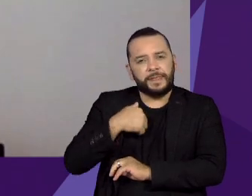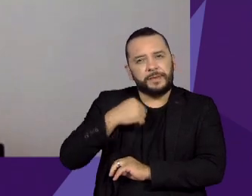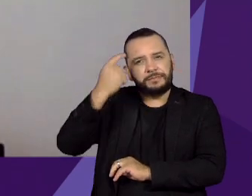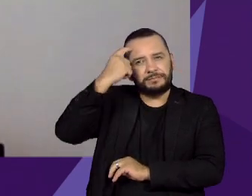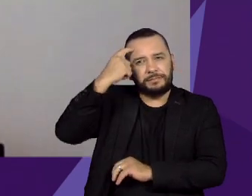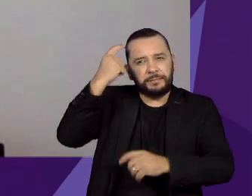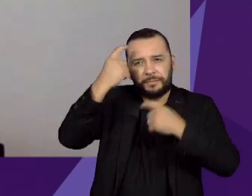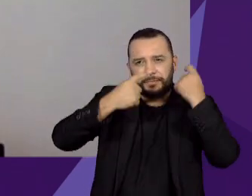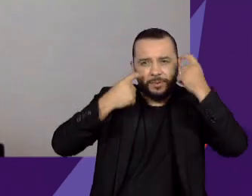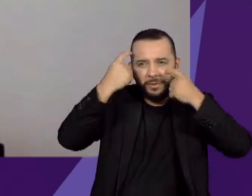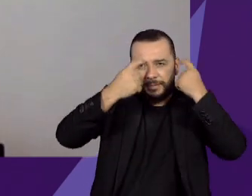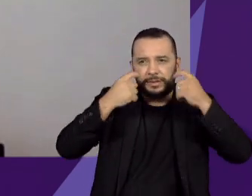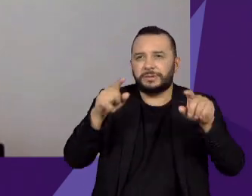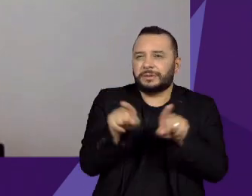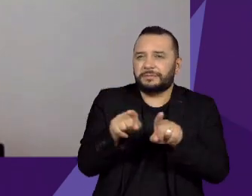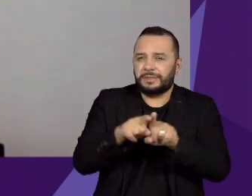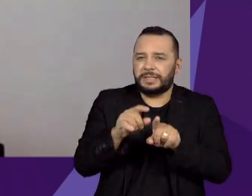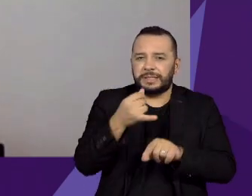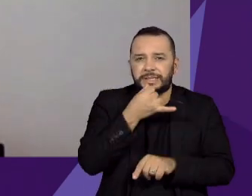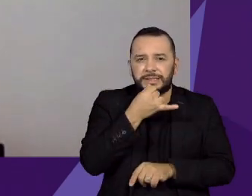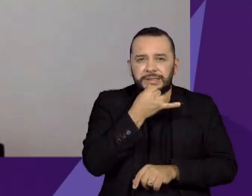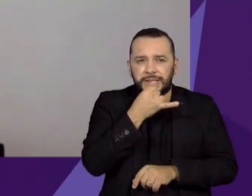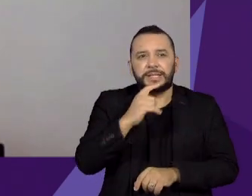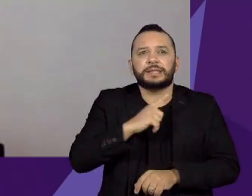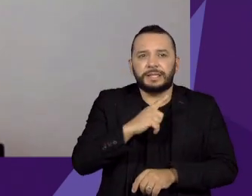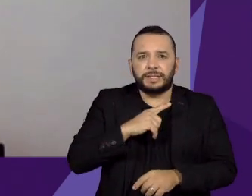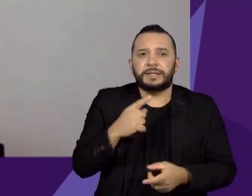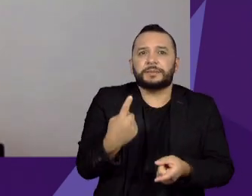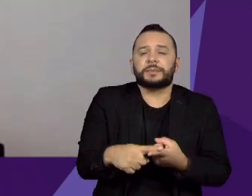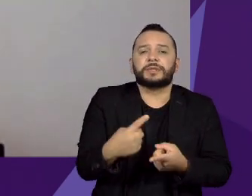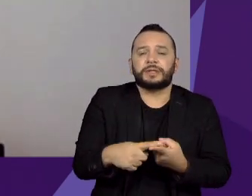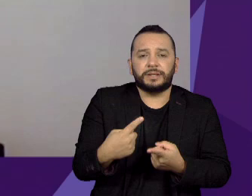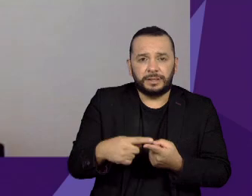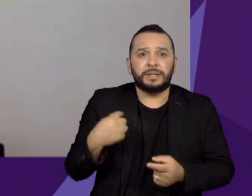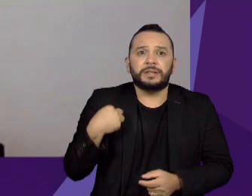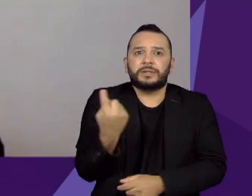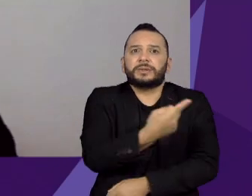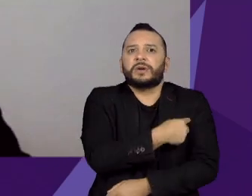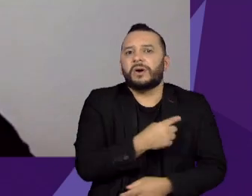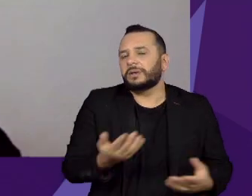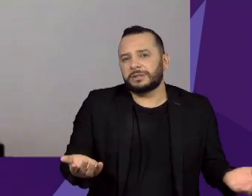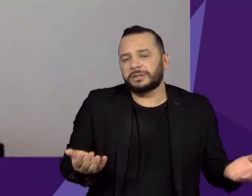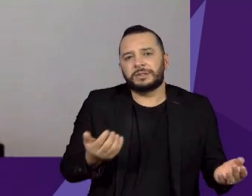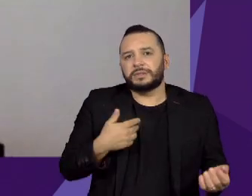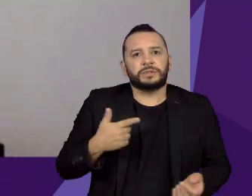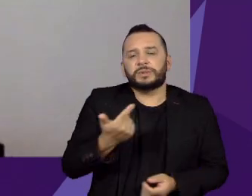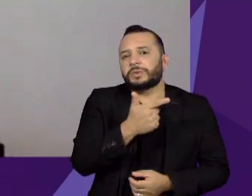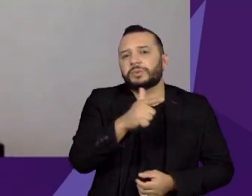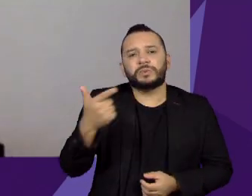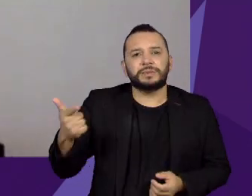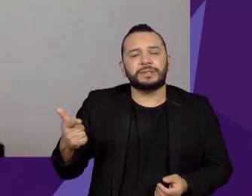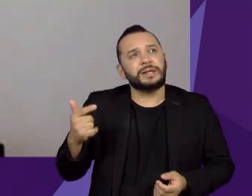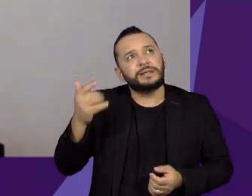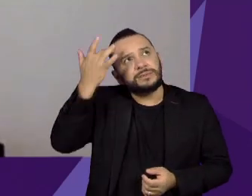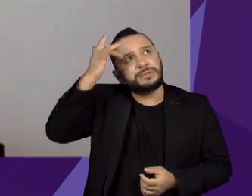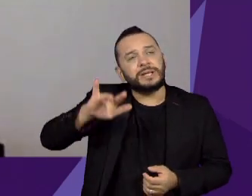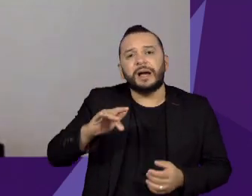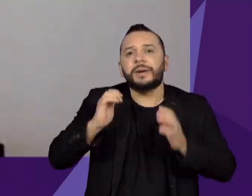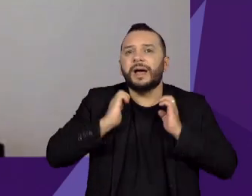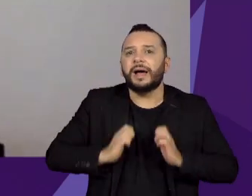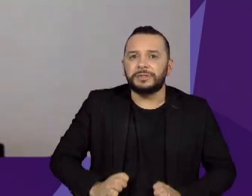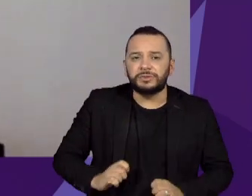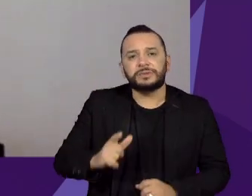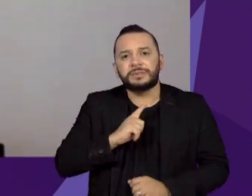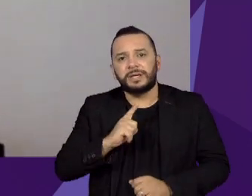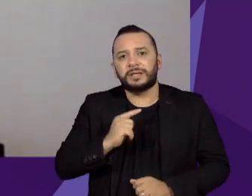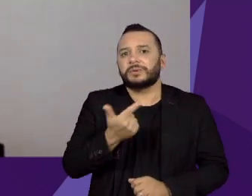maiores tristezas dessa pandemia, o fato da gente estar correndo sem um marco do que é ético, nem que ele